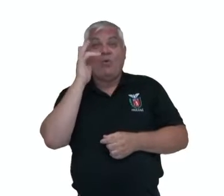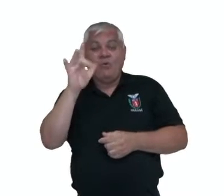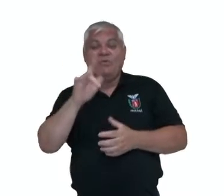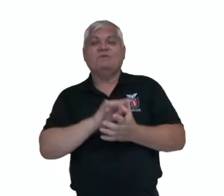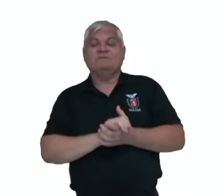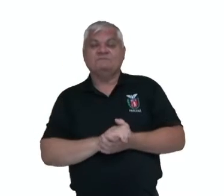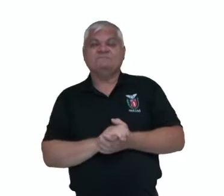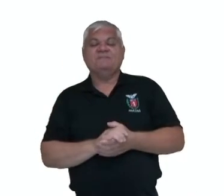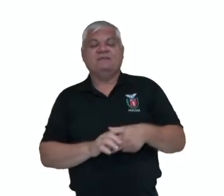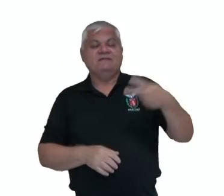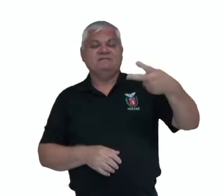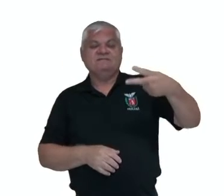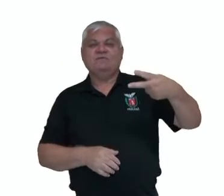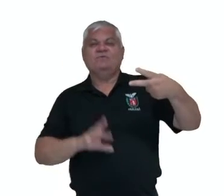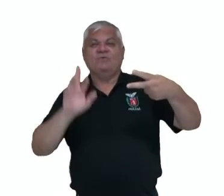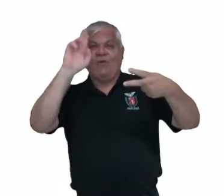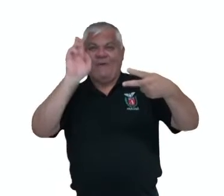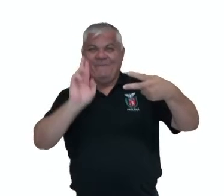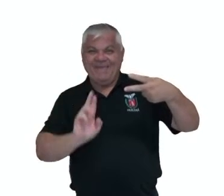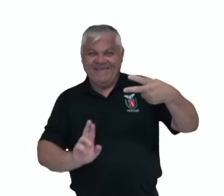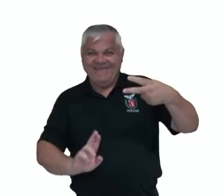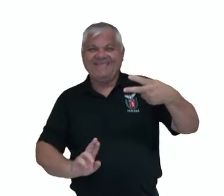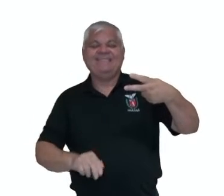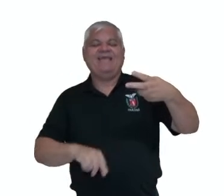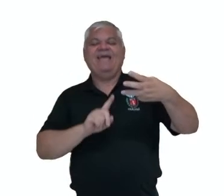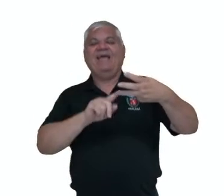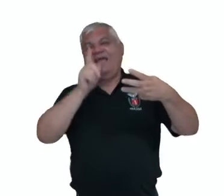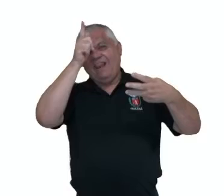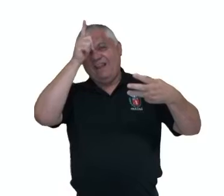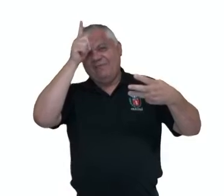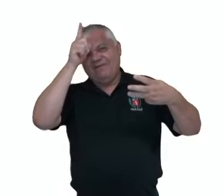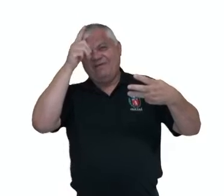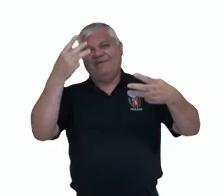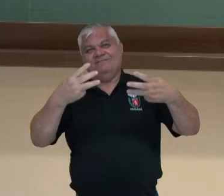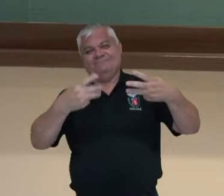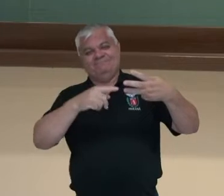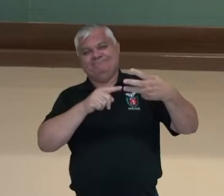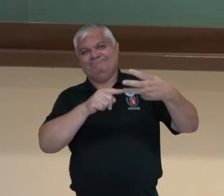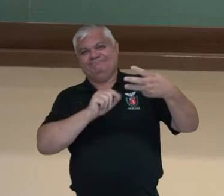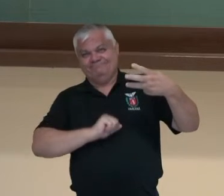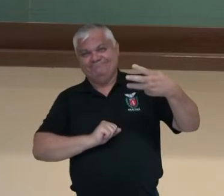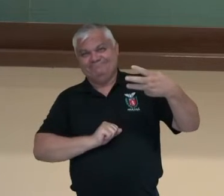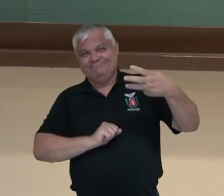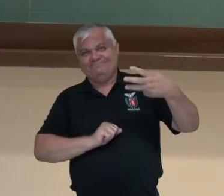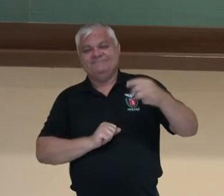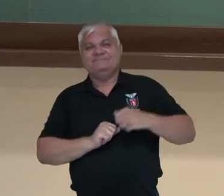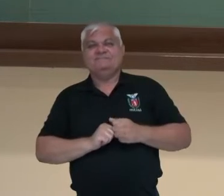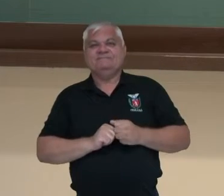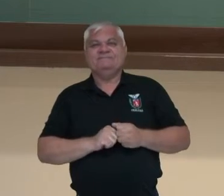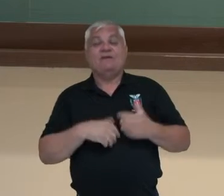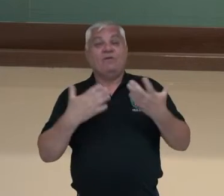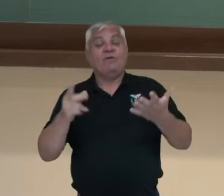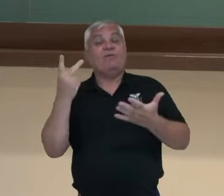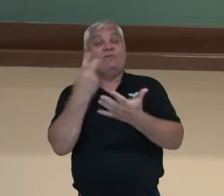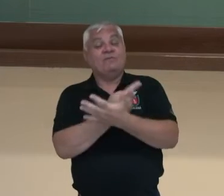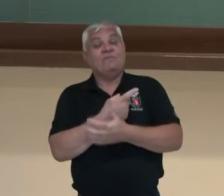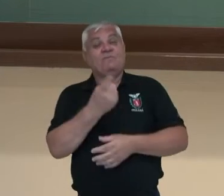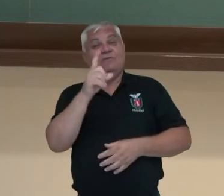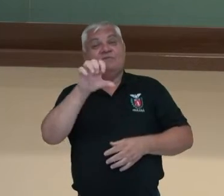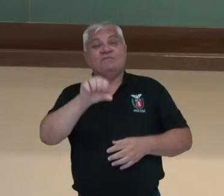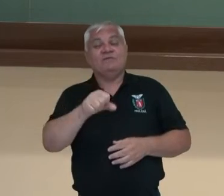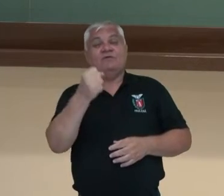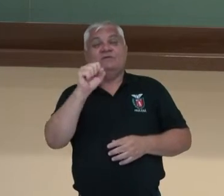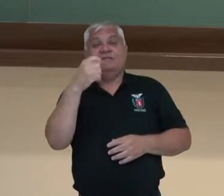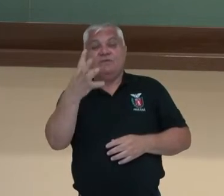veio a Romênia, olha a Alemanha lá, a Alemanha já veio em terceiro lugar. Então, isso aconteceu em 1984, que eles